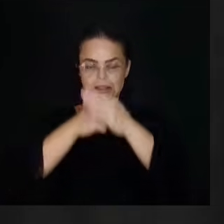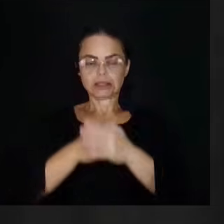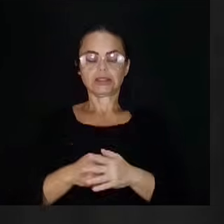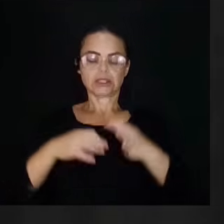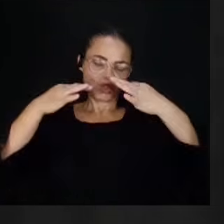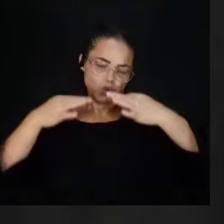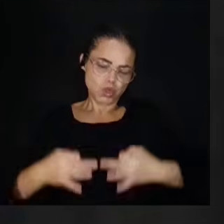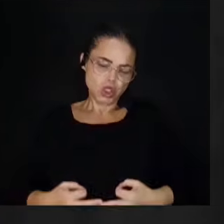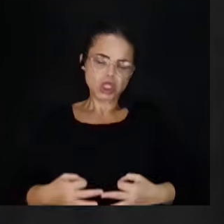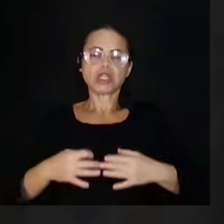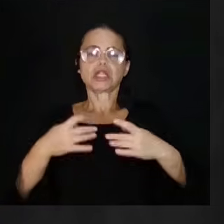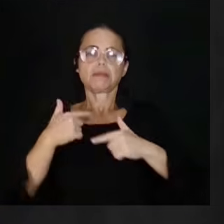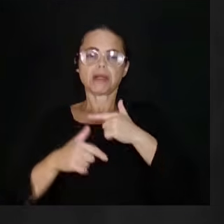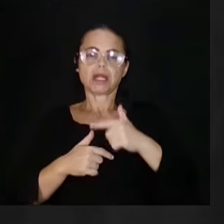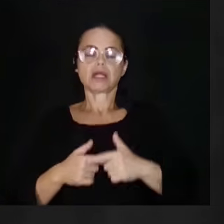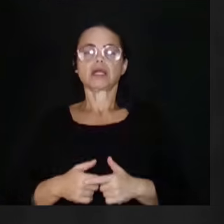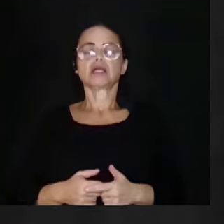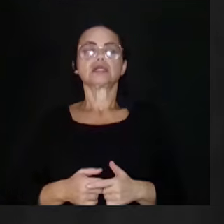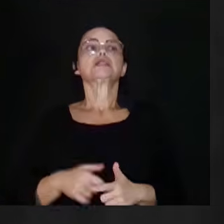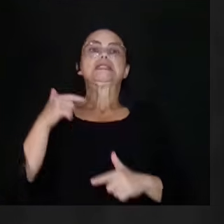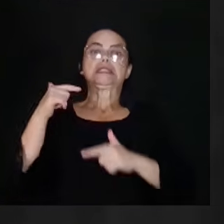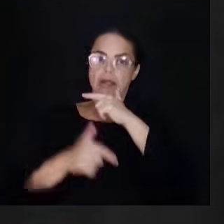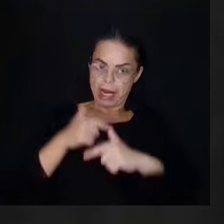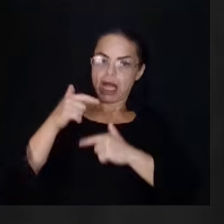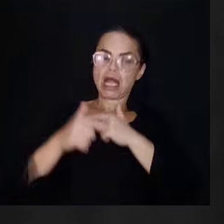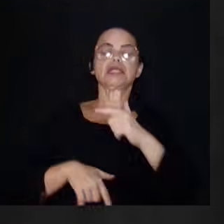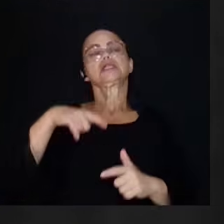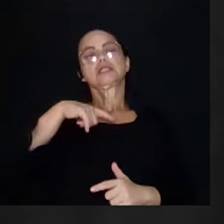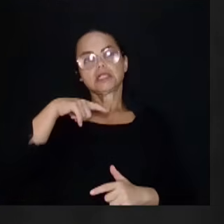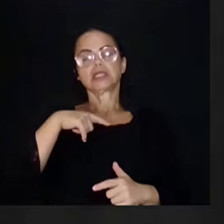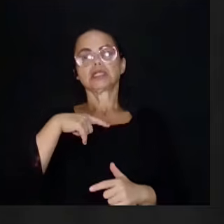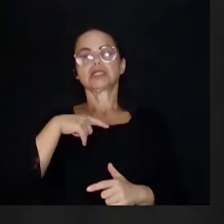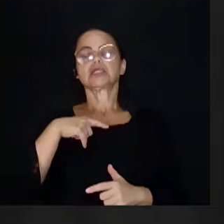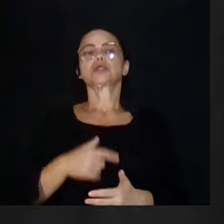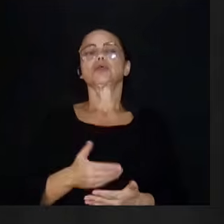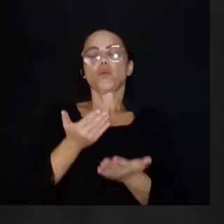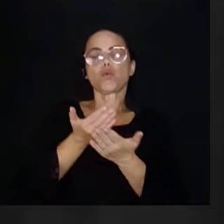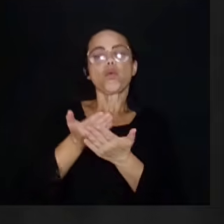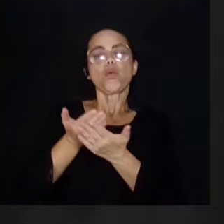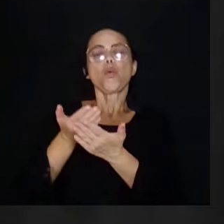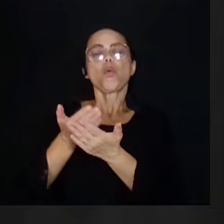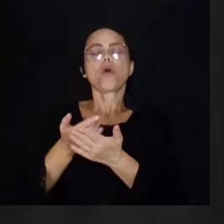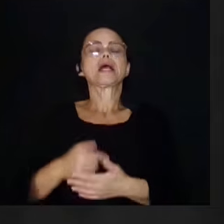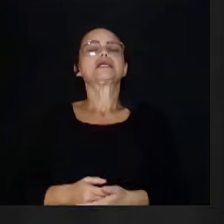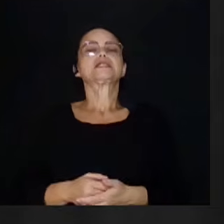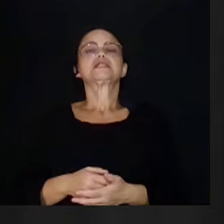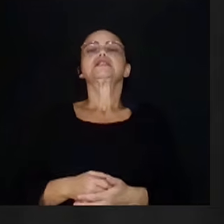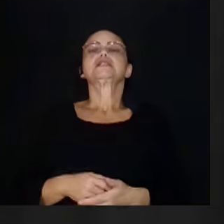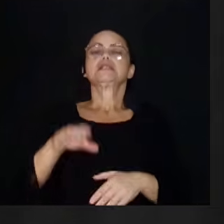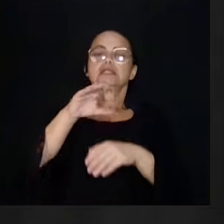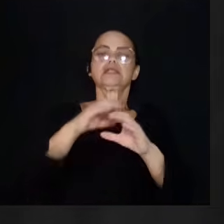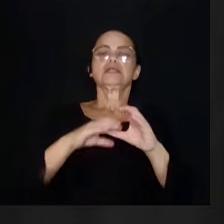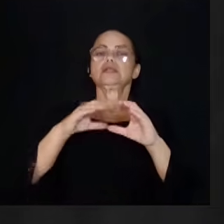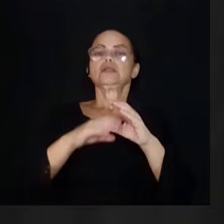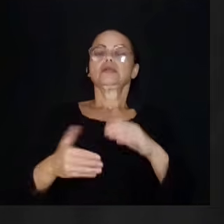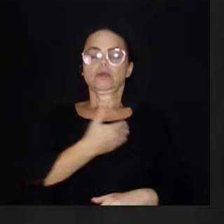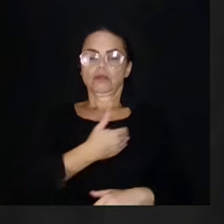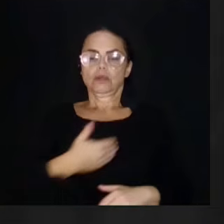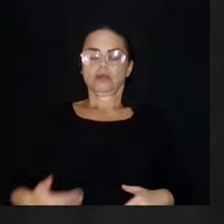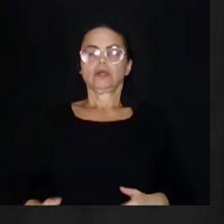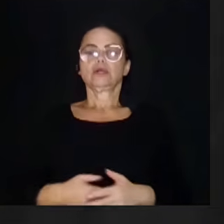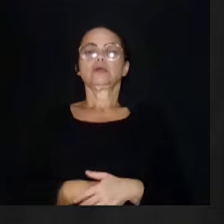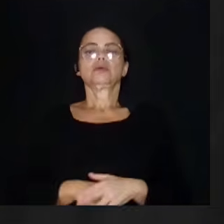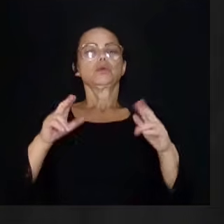de ter que correr atrás, de ter que trabalhar, né? De corre atrás, faz um concurso público para nunca ficar